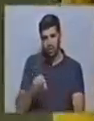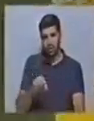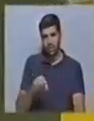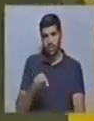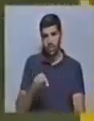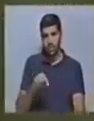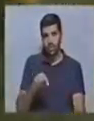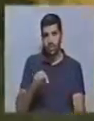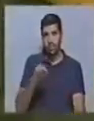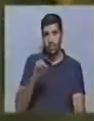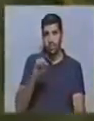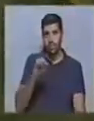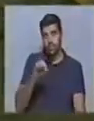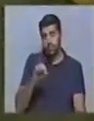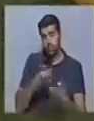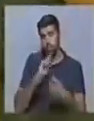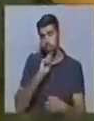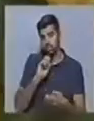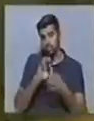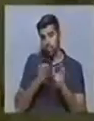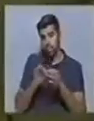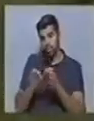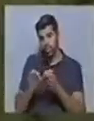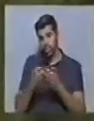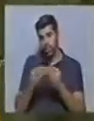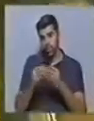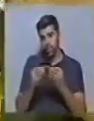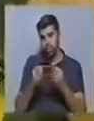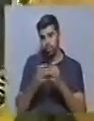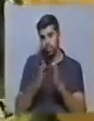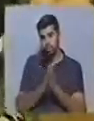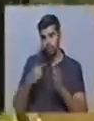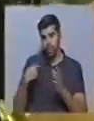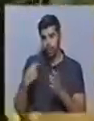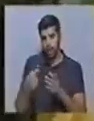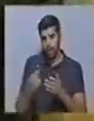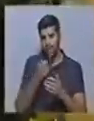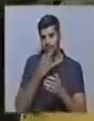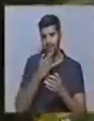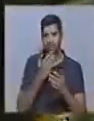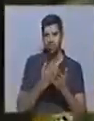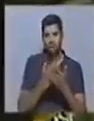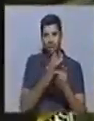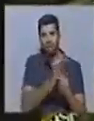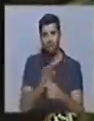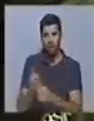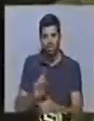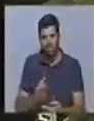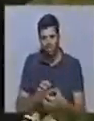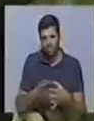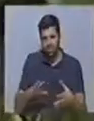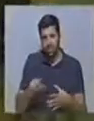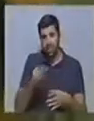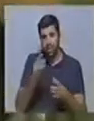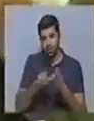porque não faria sentido o código estar integrado em todos os produtos do dia-a-dia e não ser levado às escolas. Isto inquestionavelmente